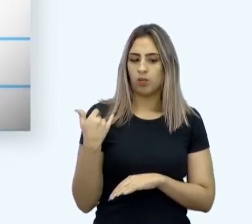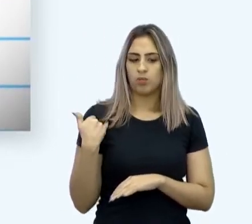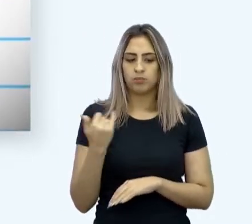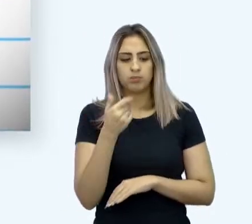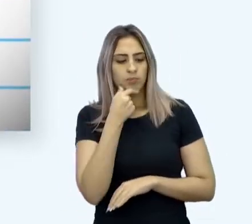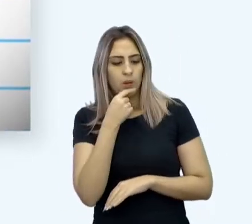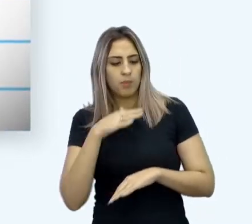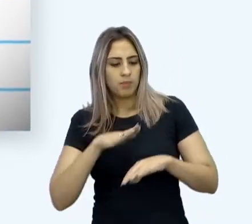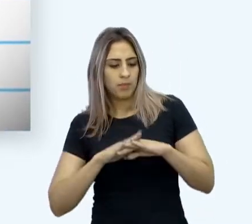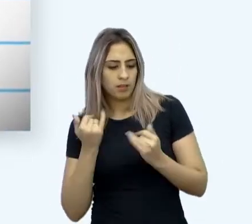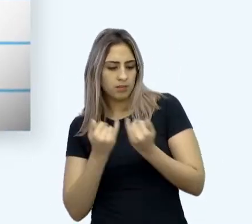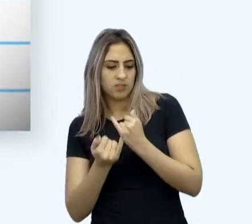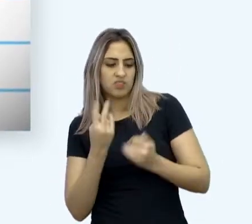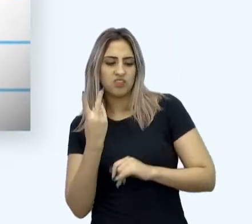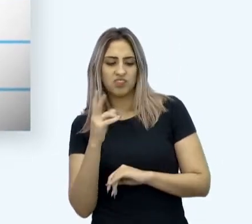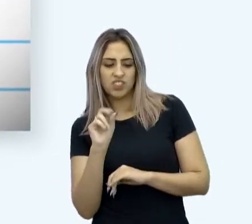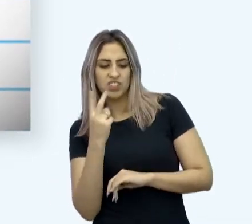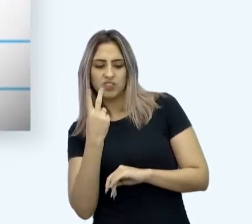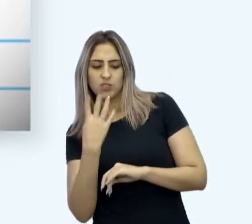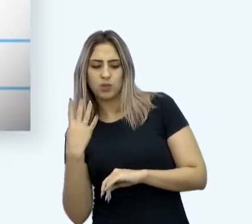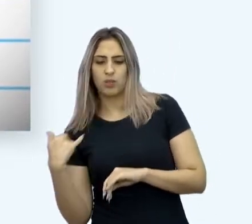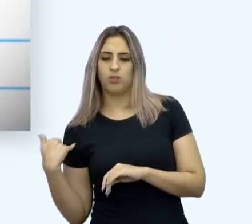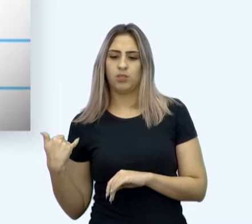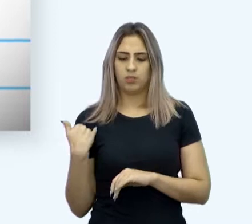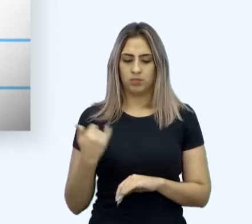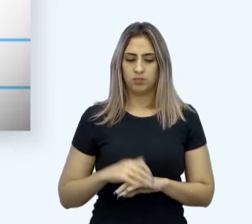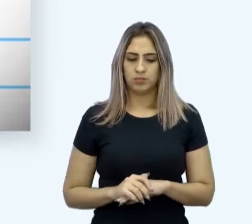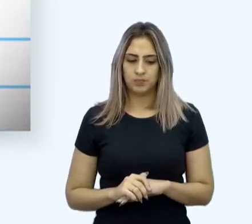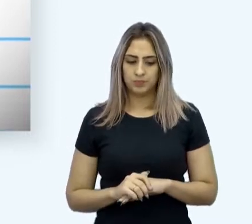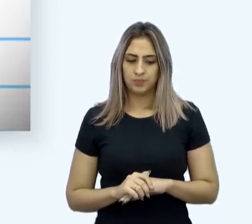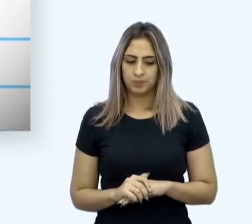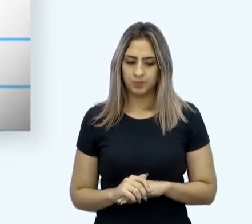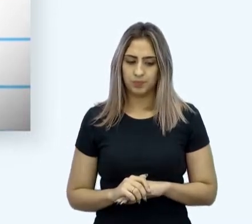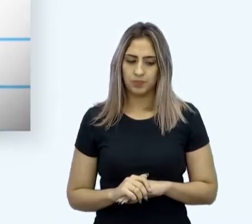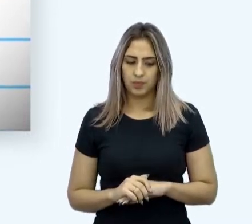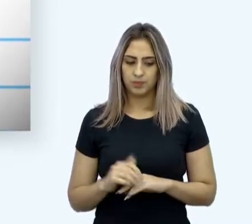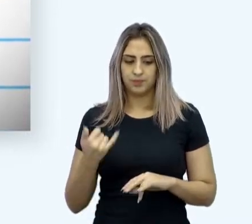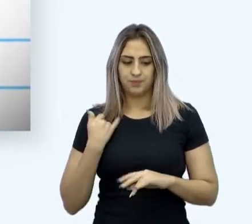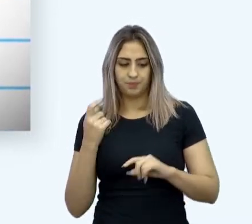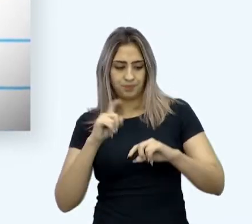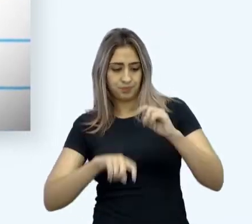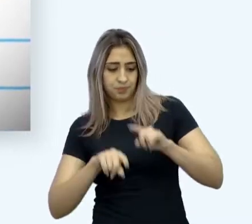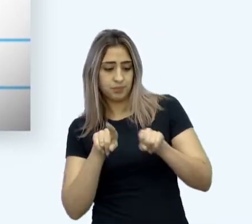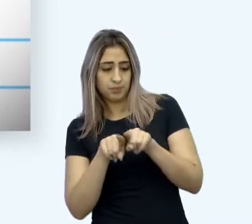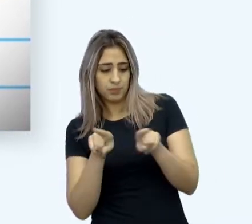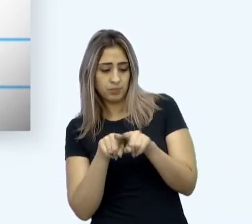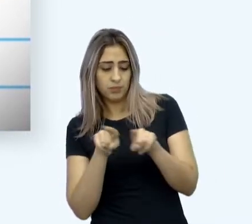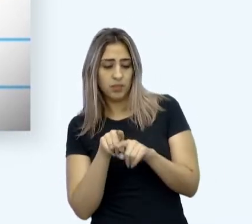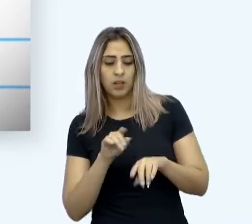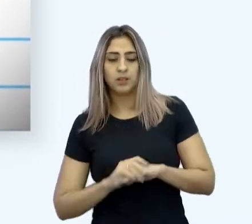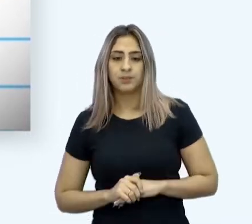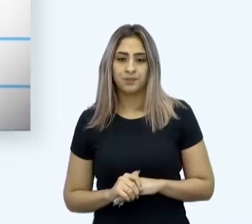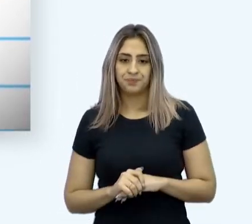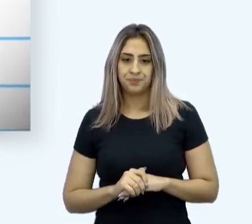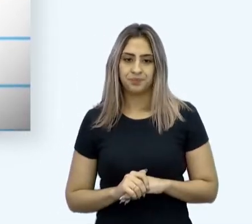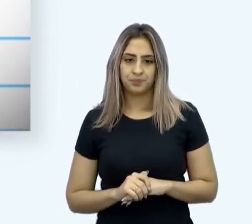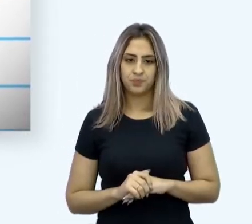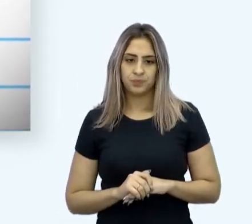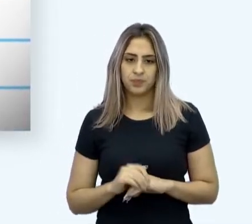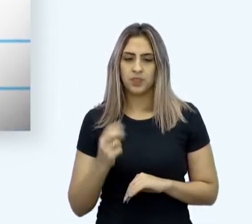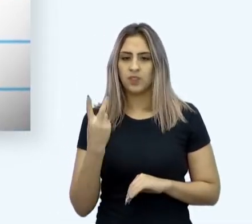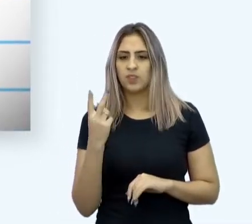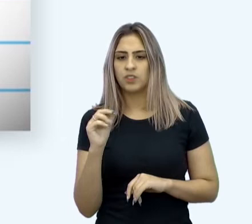mais numerosos entre 20 e 24 anos de idade. Em ambos os sexos, as faixas com mais gente vão dos 20